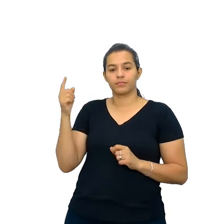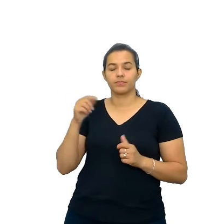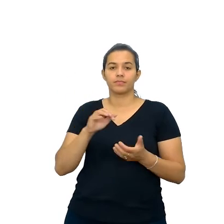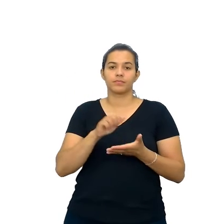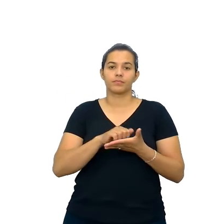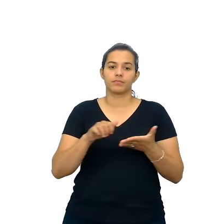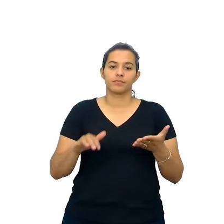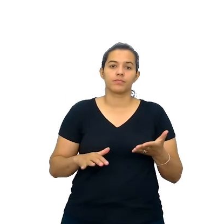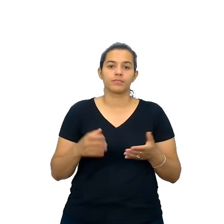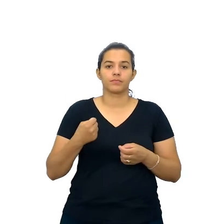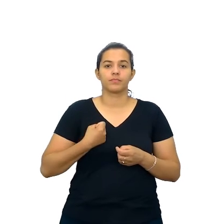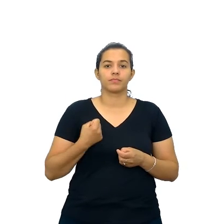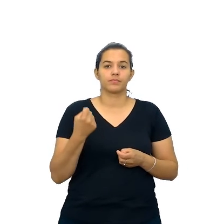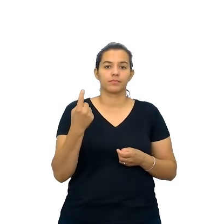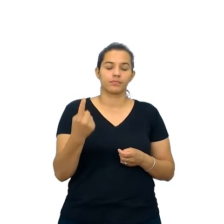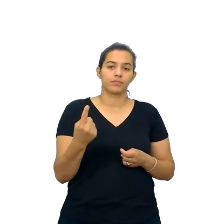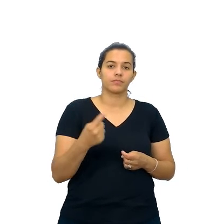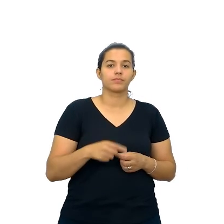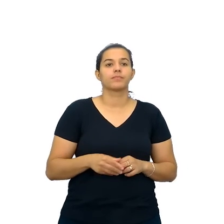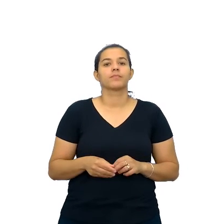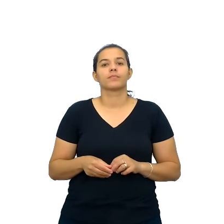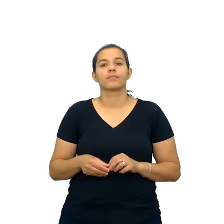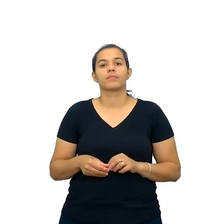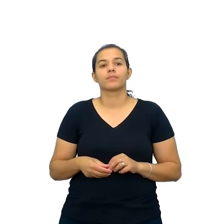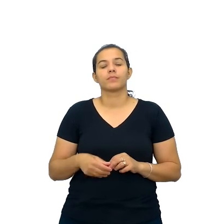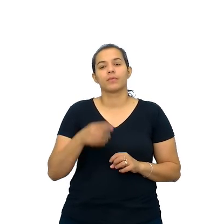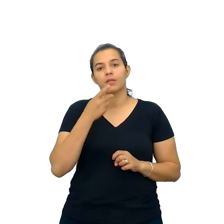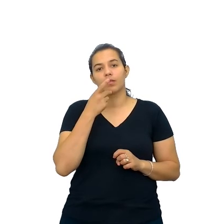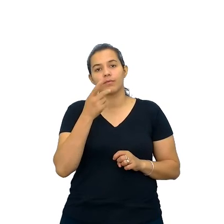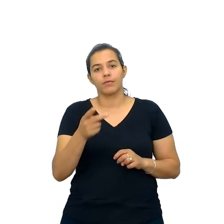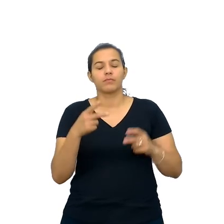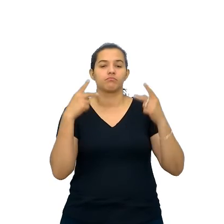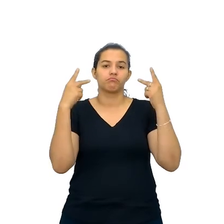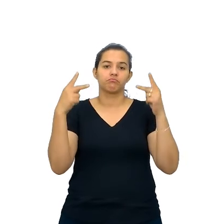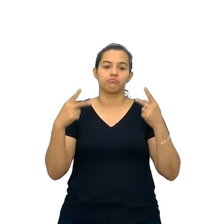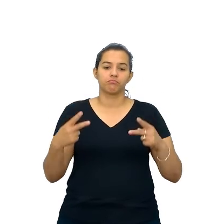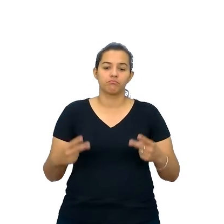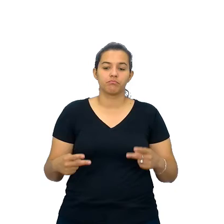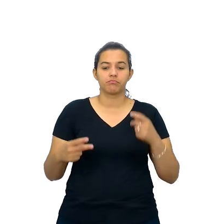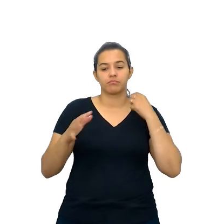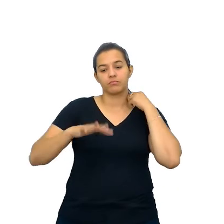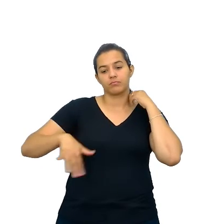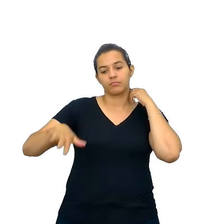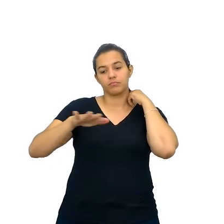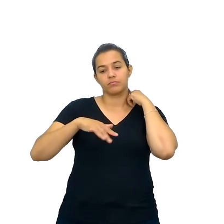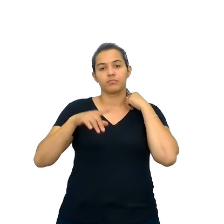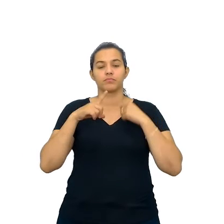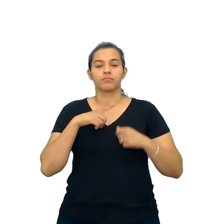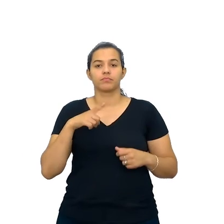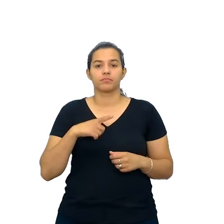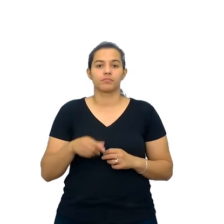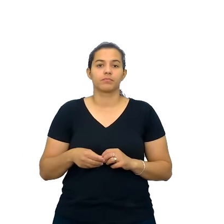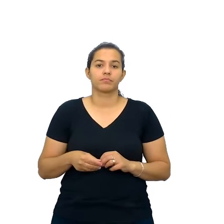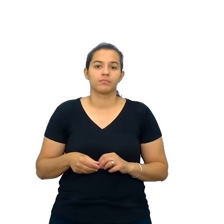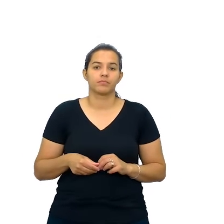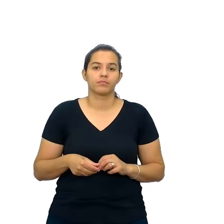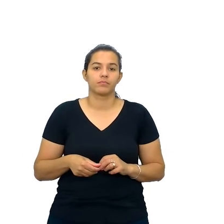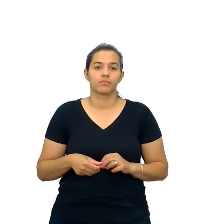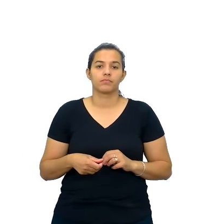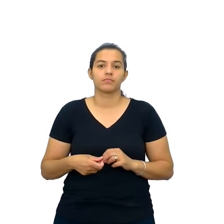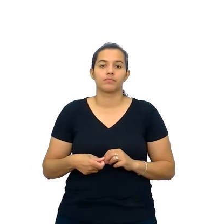aqui na atividade 1, ele fala sobre os quadrantes, ele explica sobre os quadrantes, né?